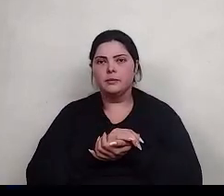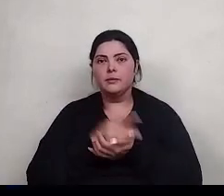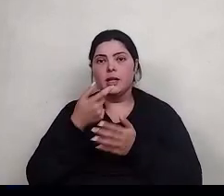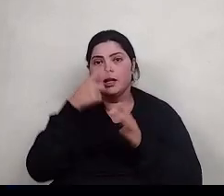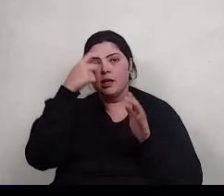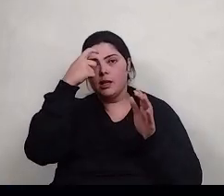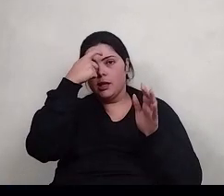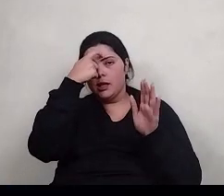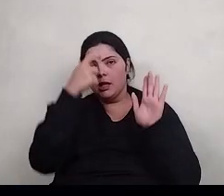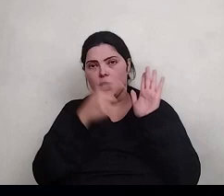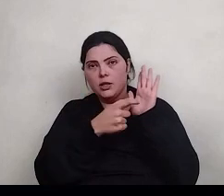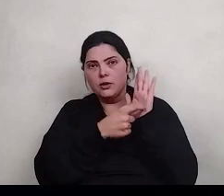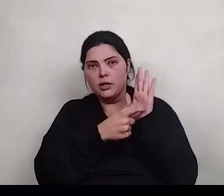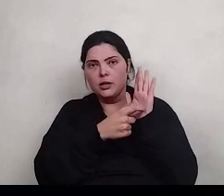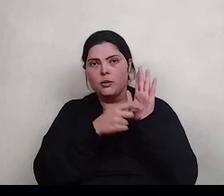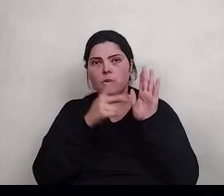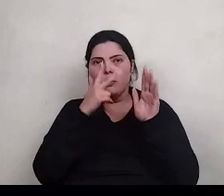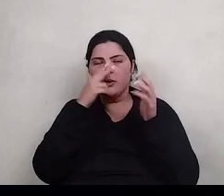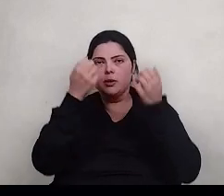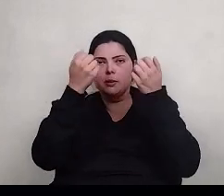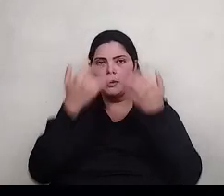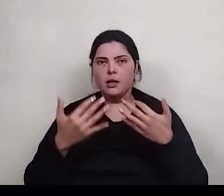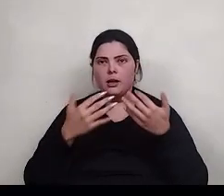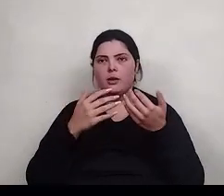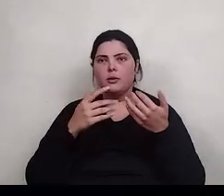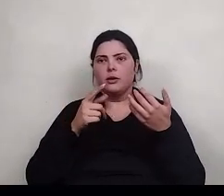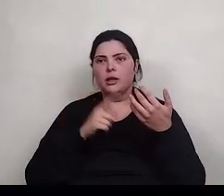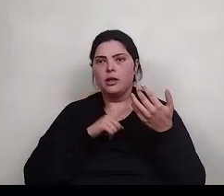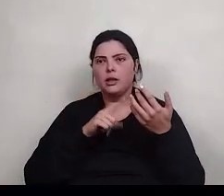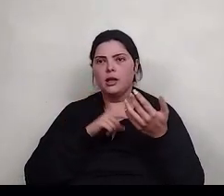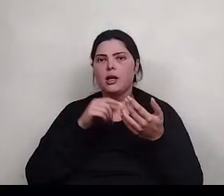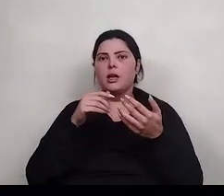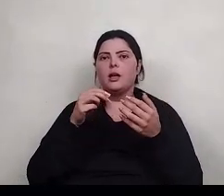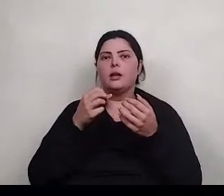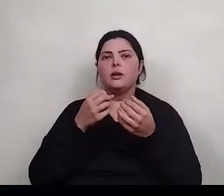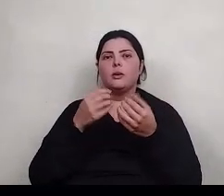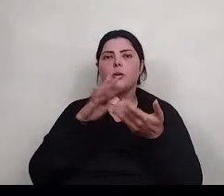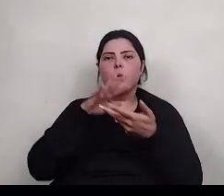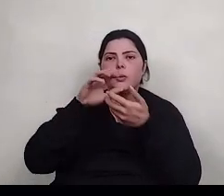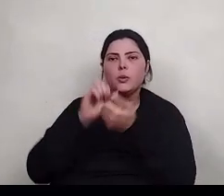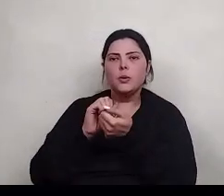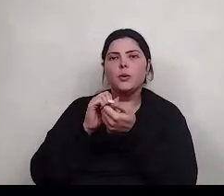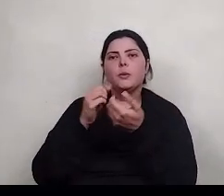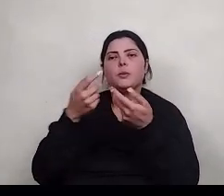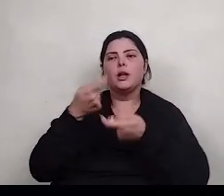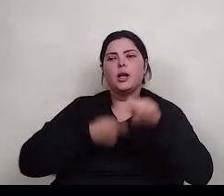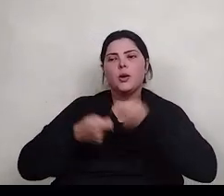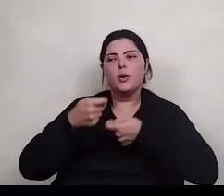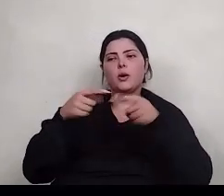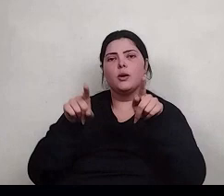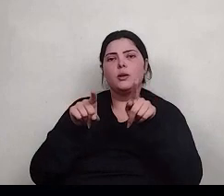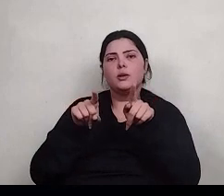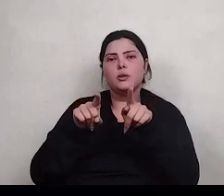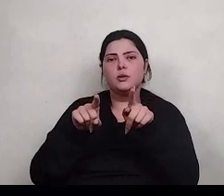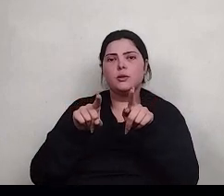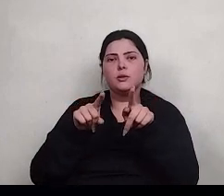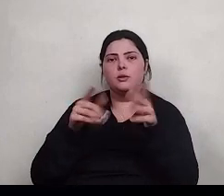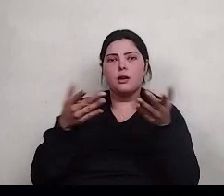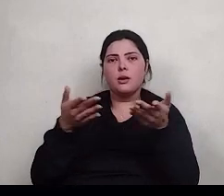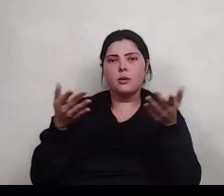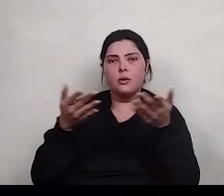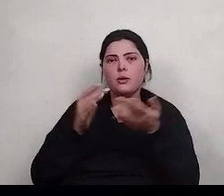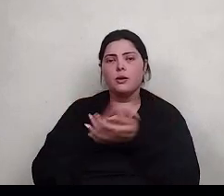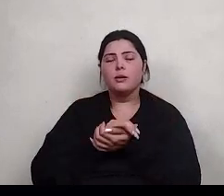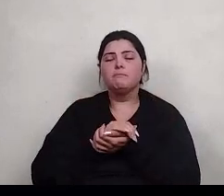foi falado, né? Então, tá na buzzword, a gente está falando muito sobre isso ultimamente, então vamos discutir